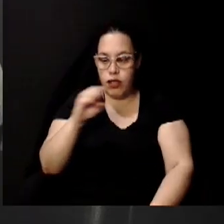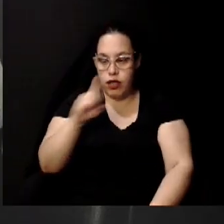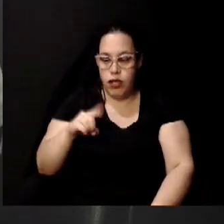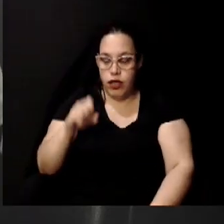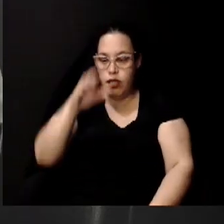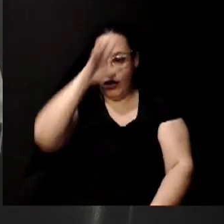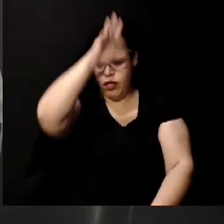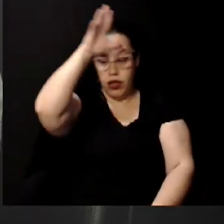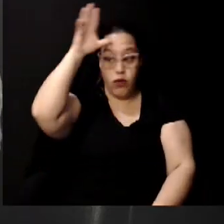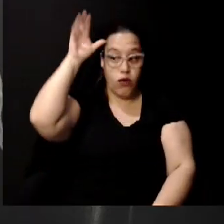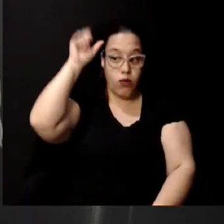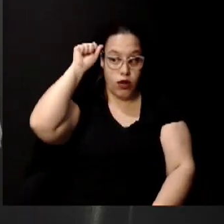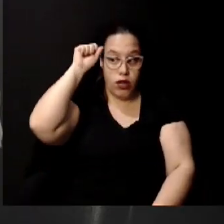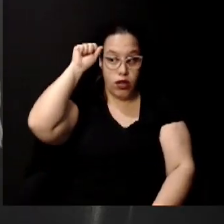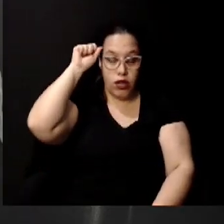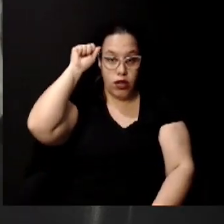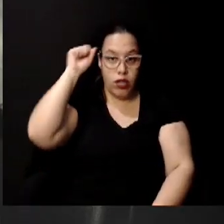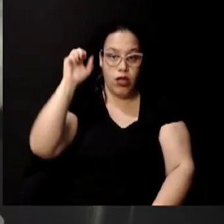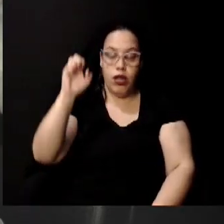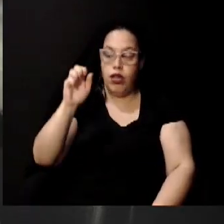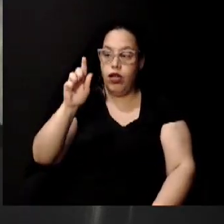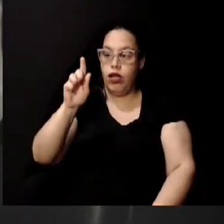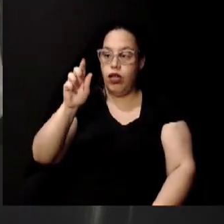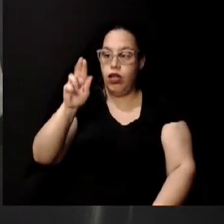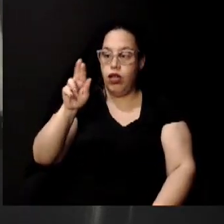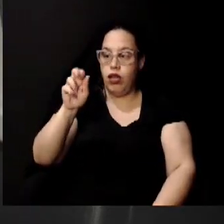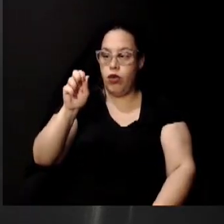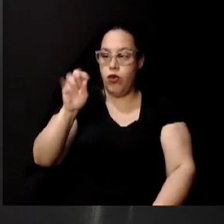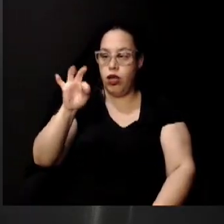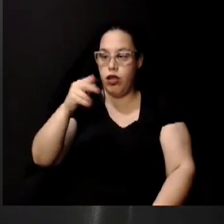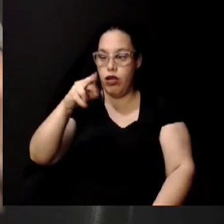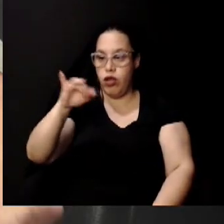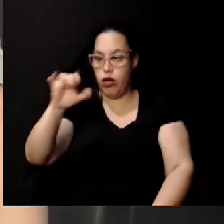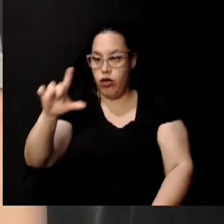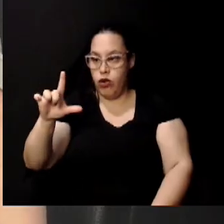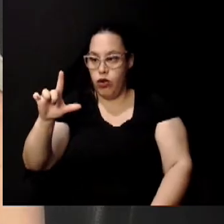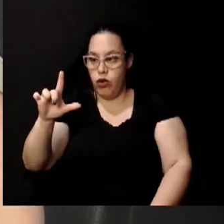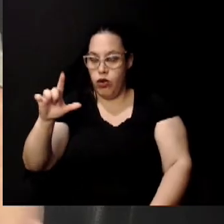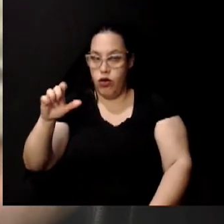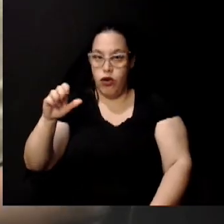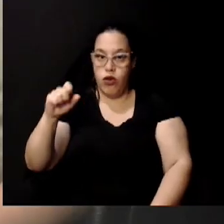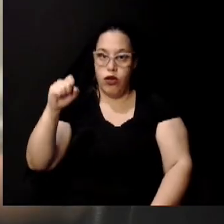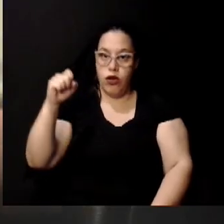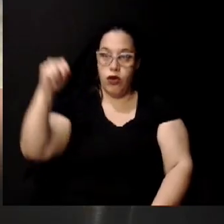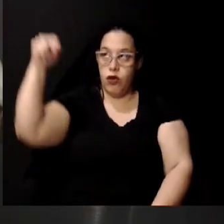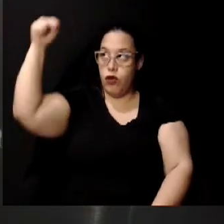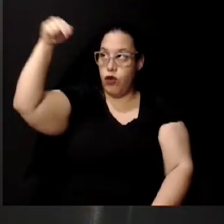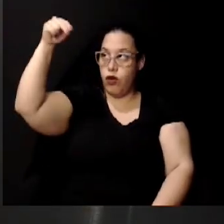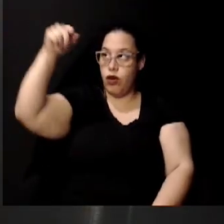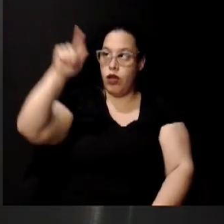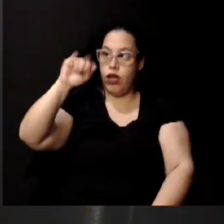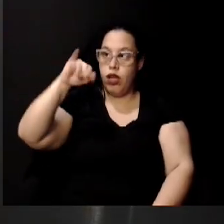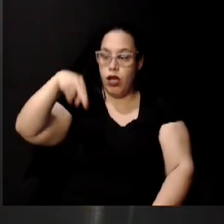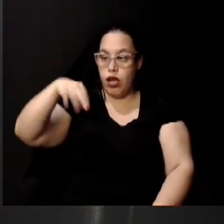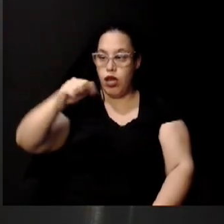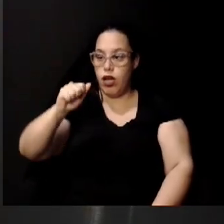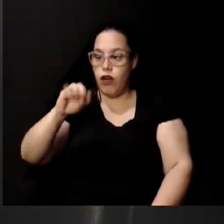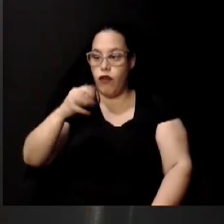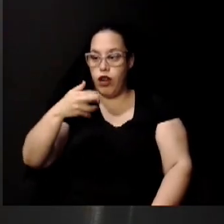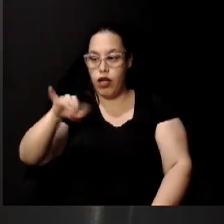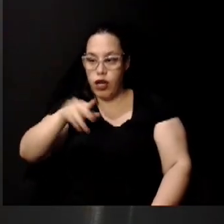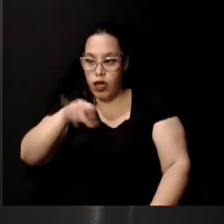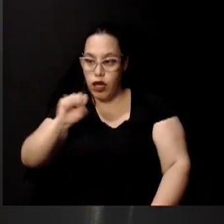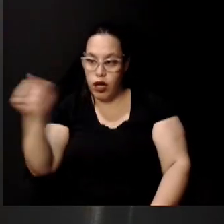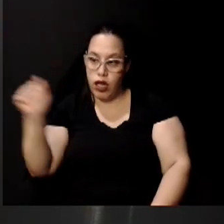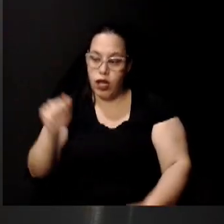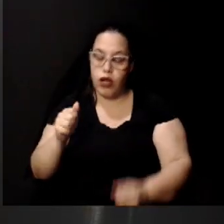é toda a margem equatorial, é todo o litoral, que vai desde o Rio Grande do Norte até a Guiana Francesa, que vai se abrir um novo campo de exploração